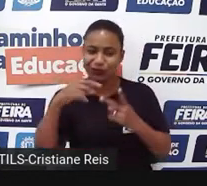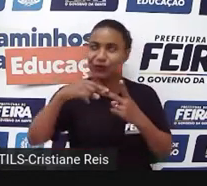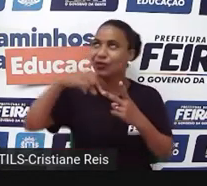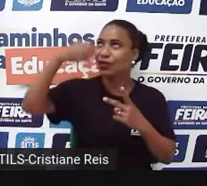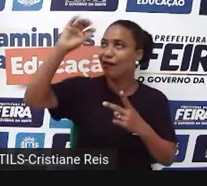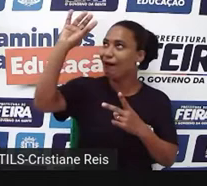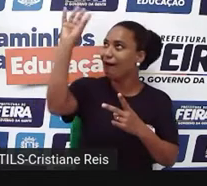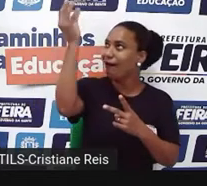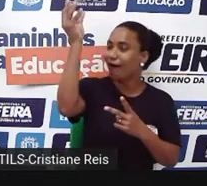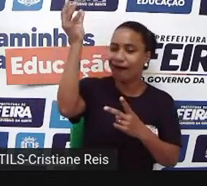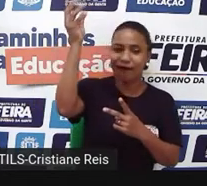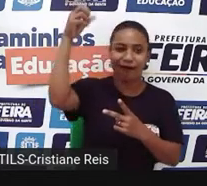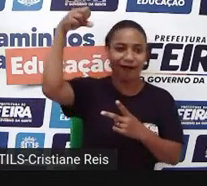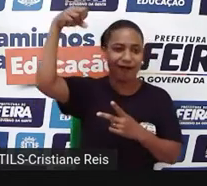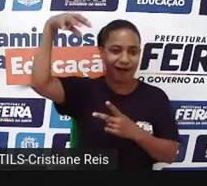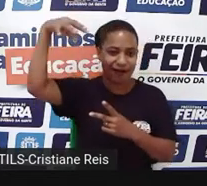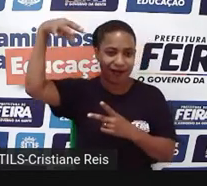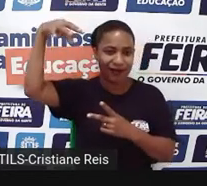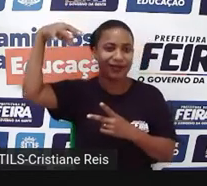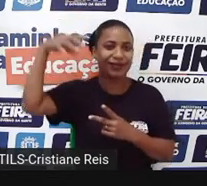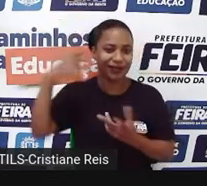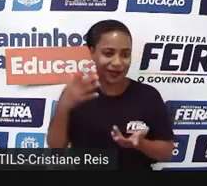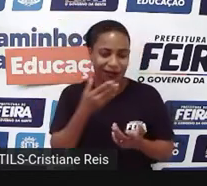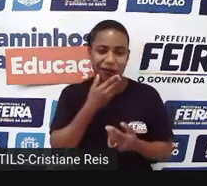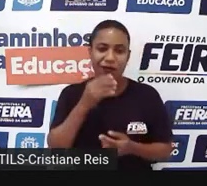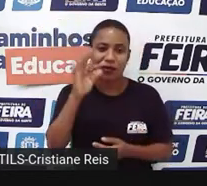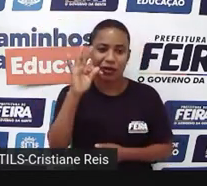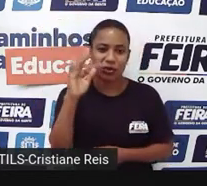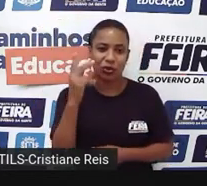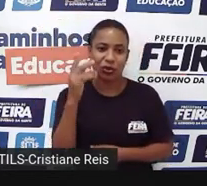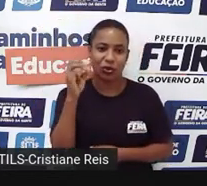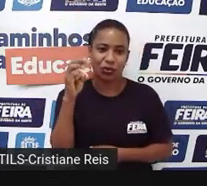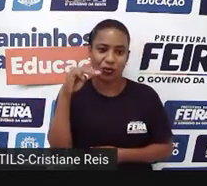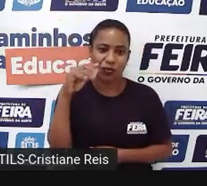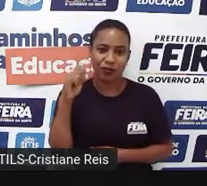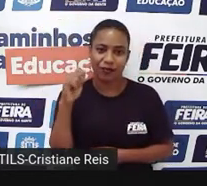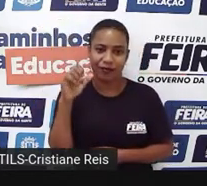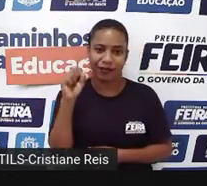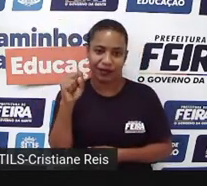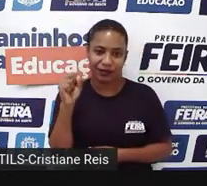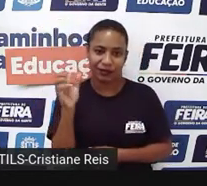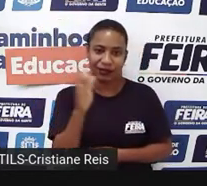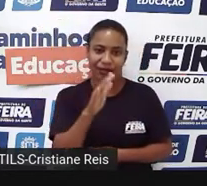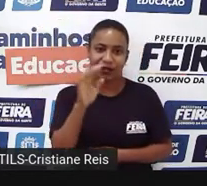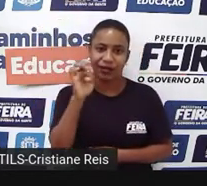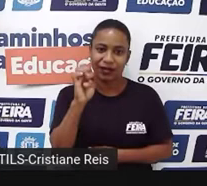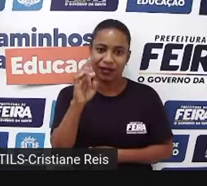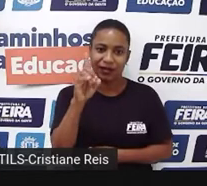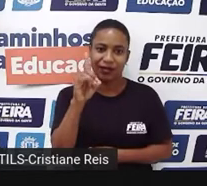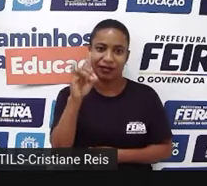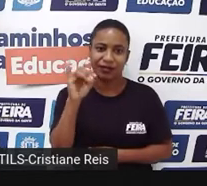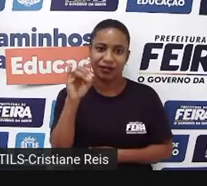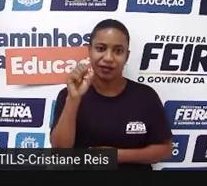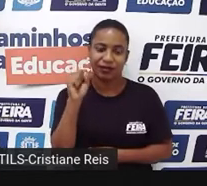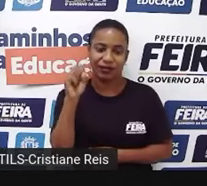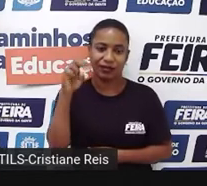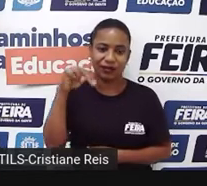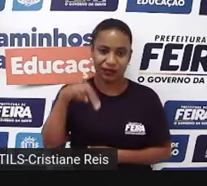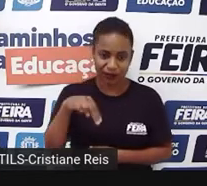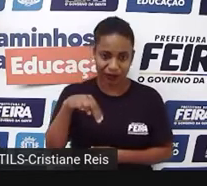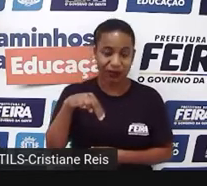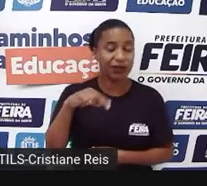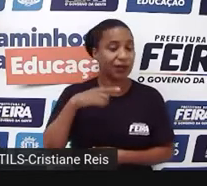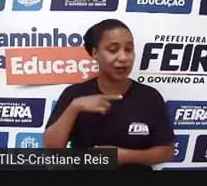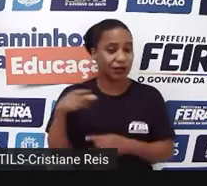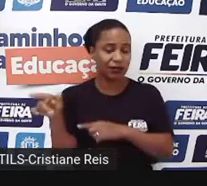lâmpada. Estão lembrados? Então, o Thomas Edison também contribuiu com essa ferramenta maravilhosa que a gente tem hoje, que é o